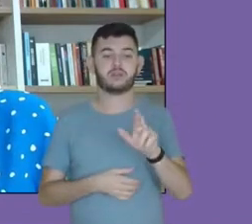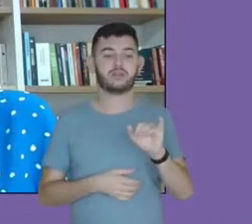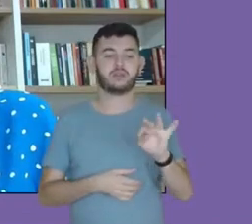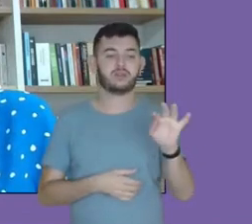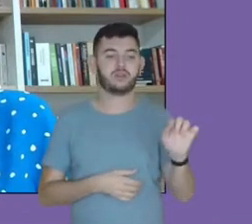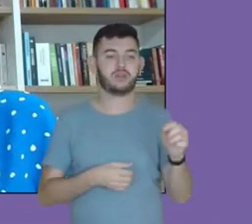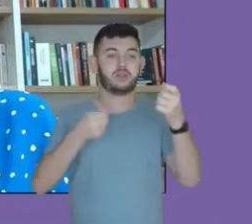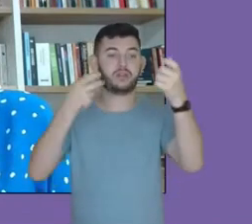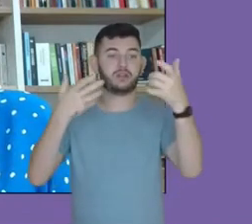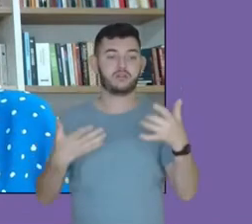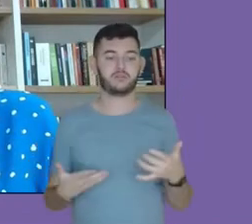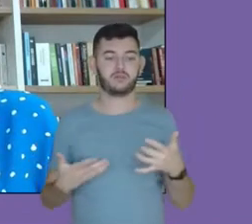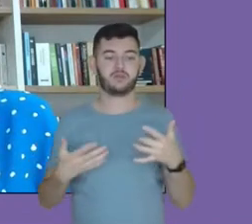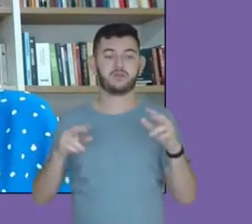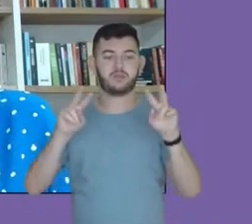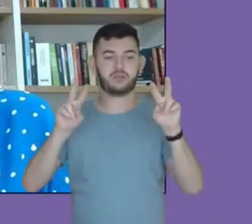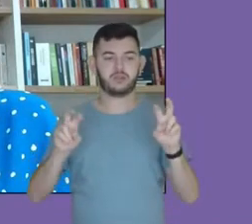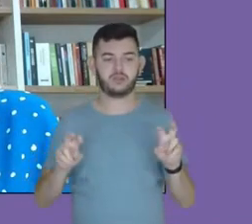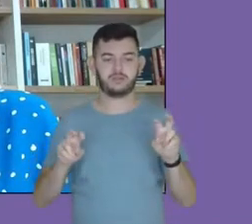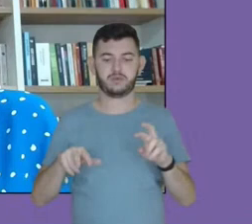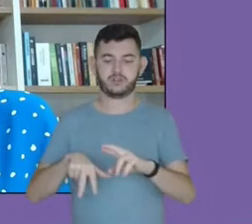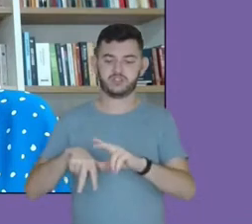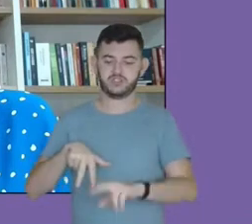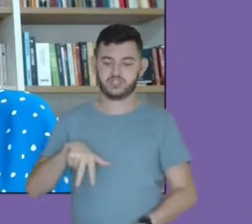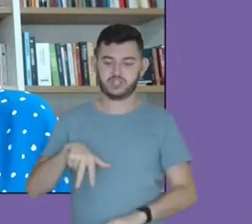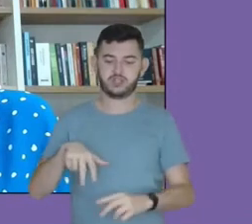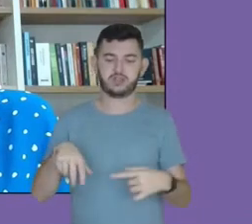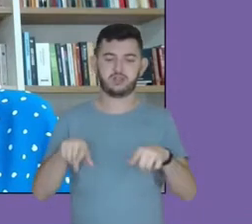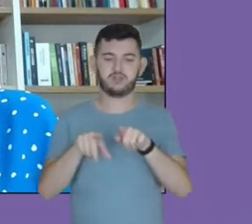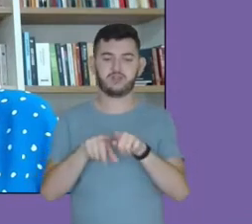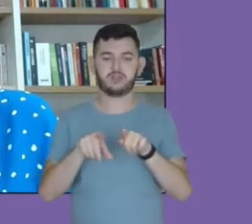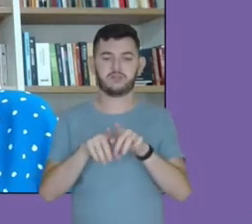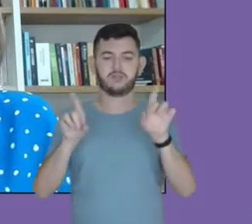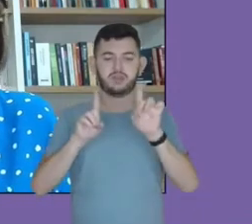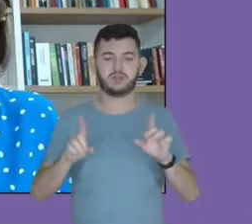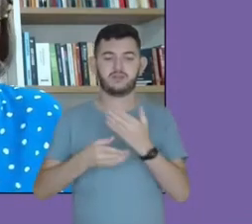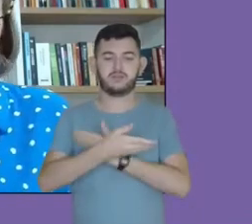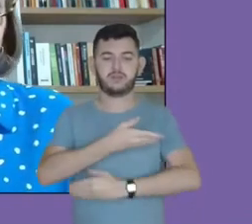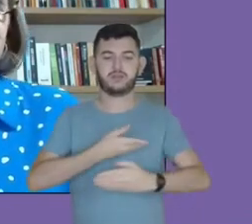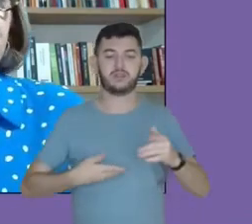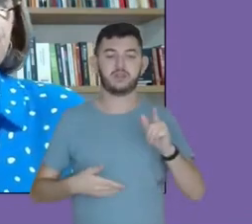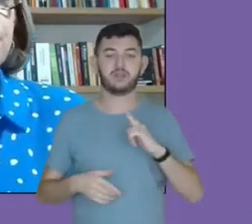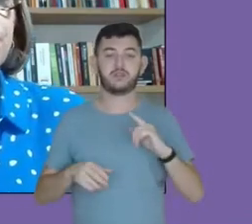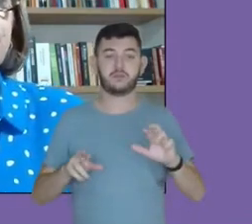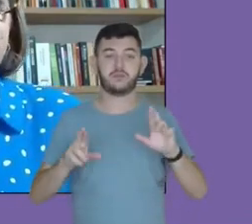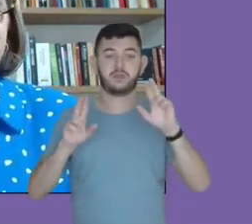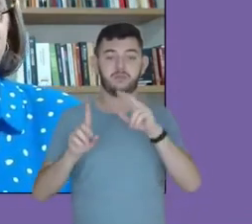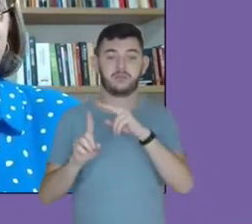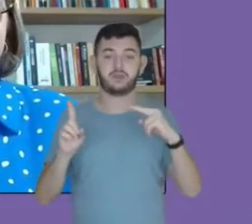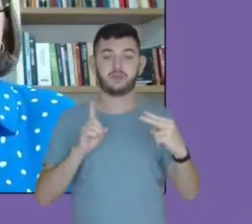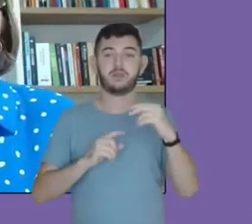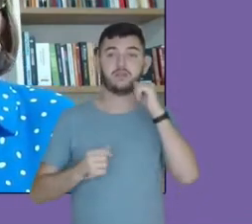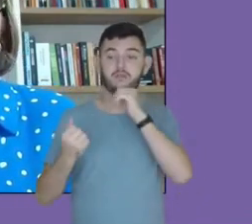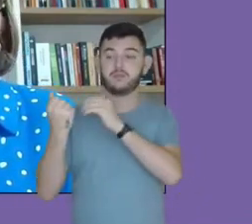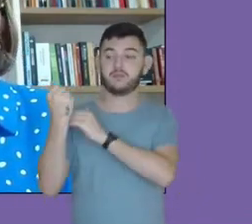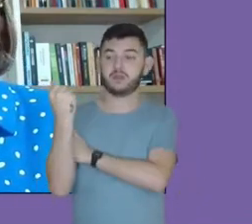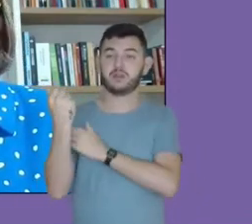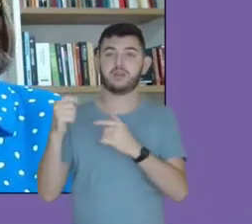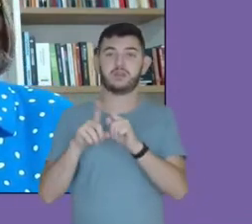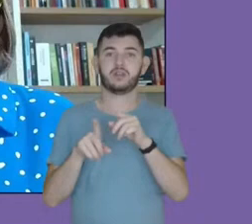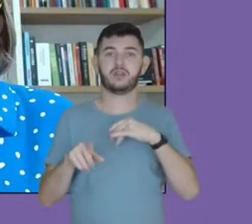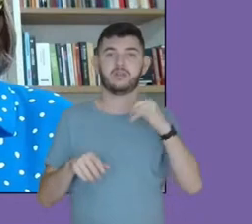gênero e deficiência, uma perspectiva feminista e anticapacitista. A Ana Rita é psicóloga,